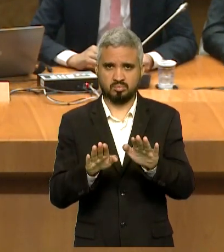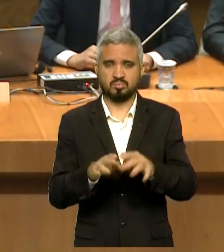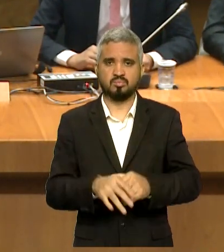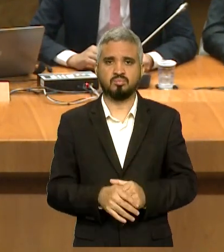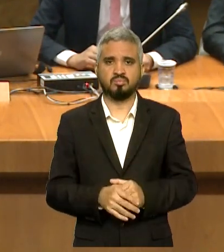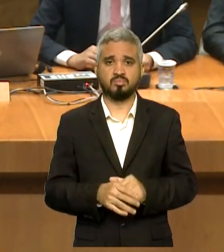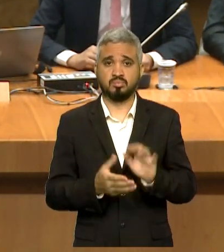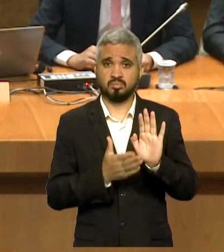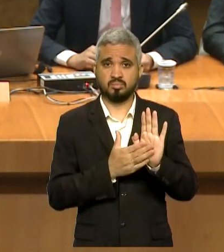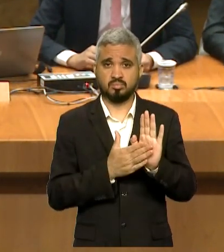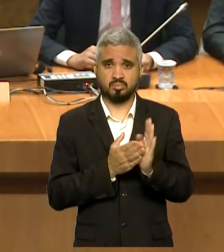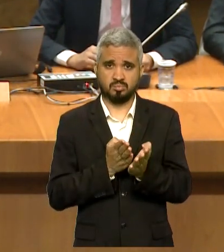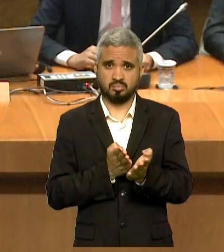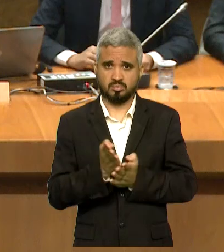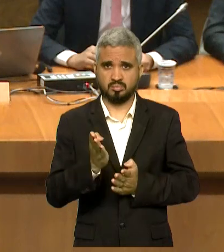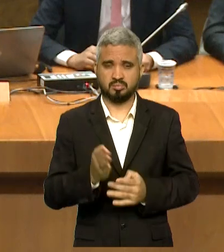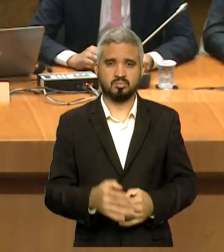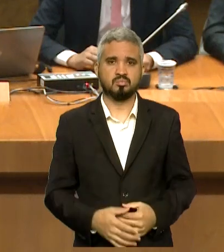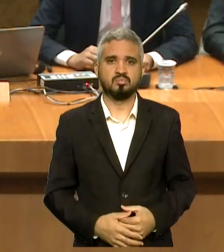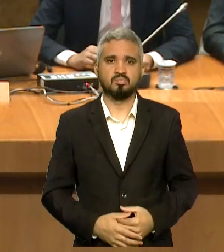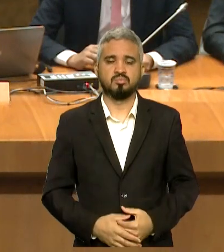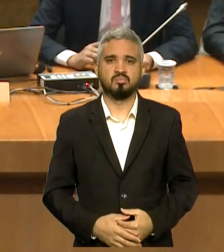Requerimento aprovado.